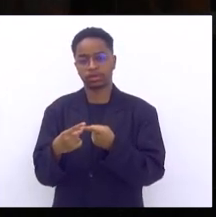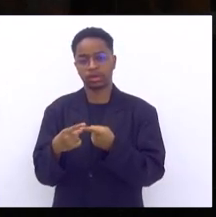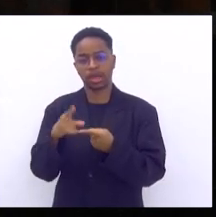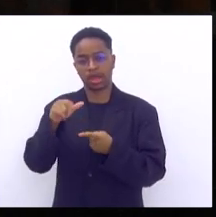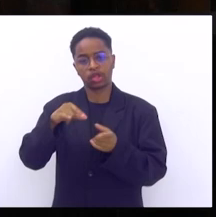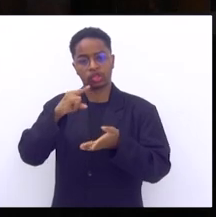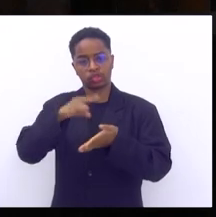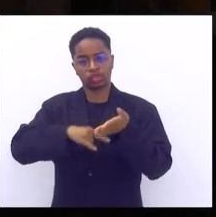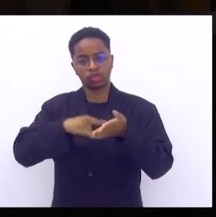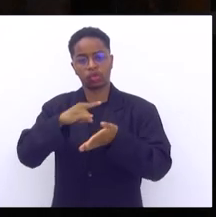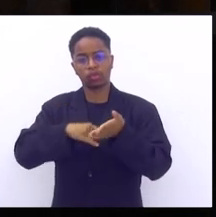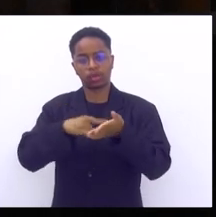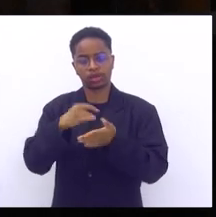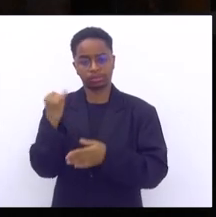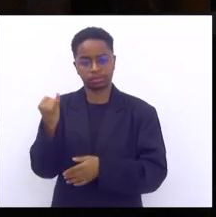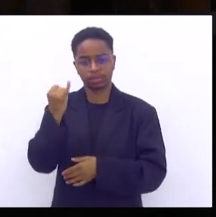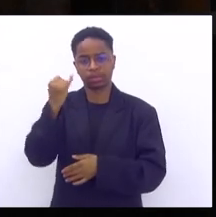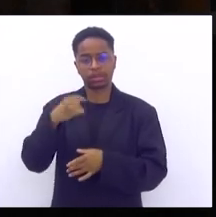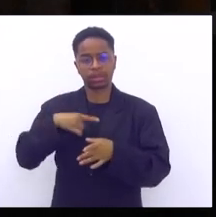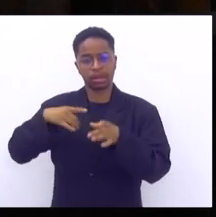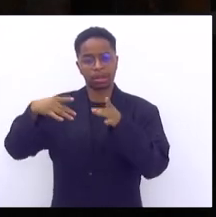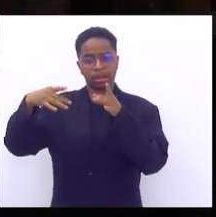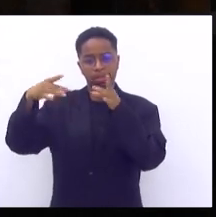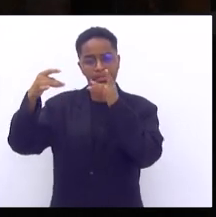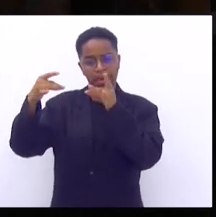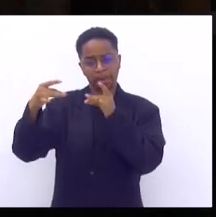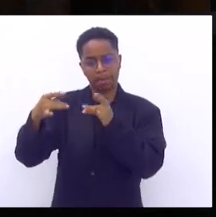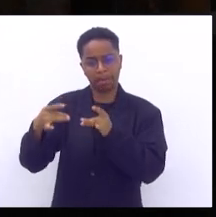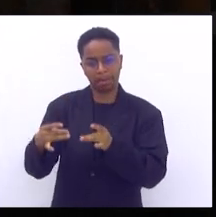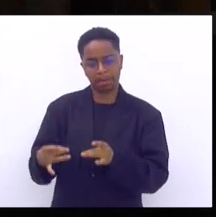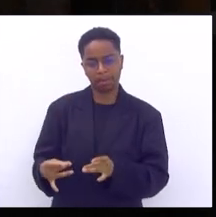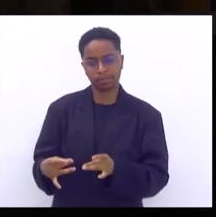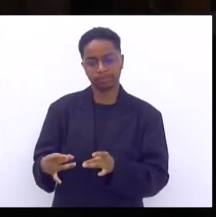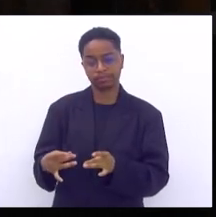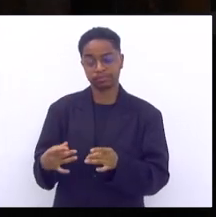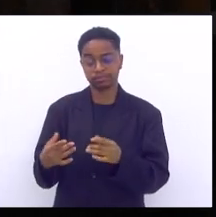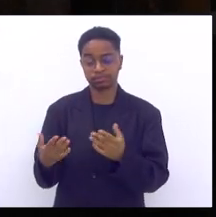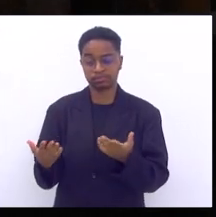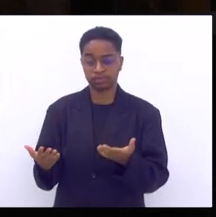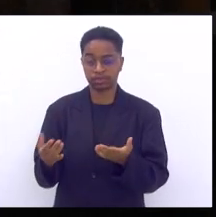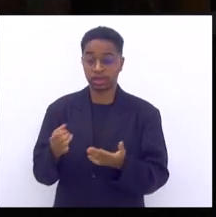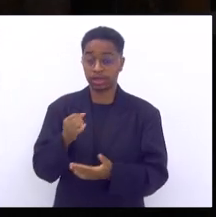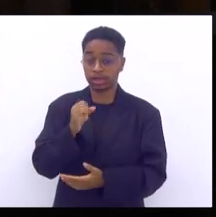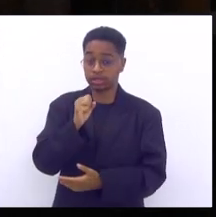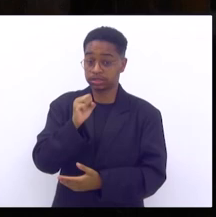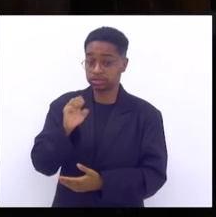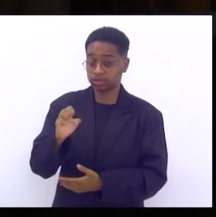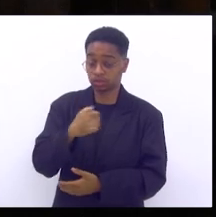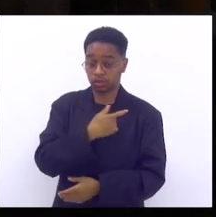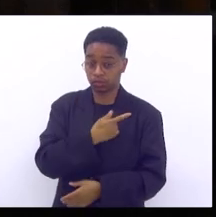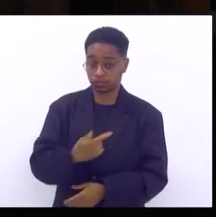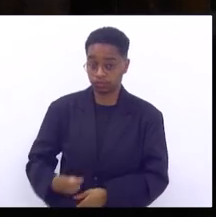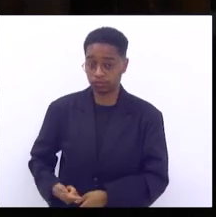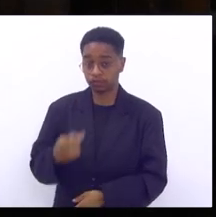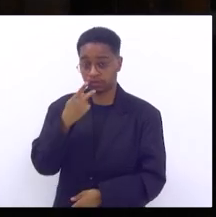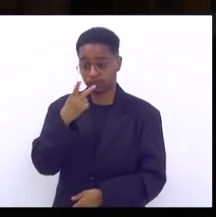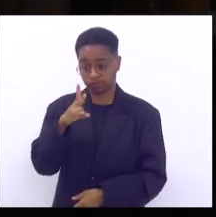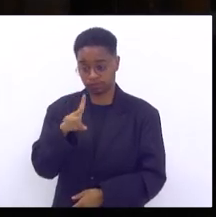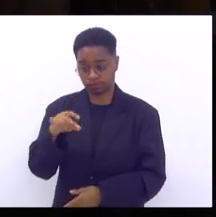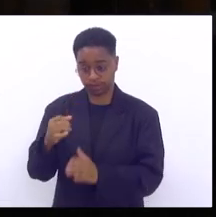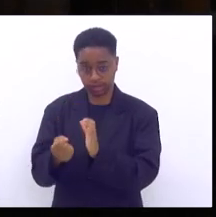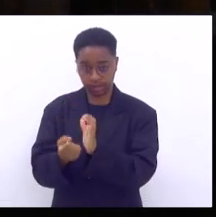documentos parrudos, tudo com números, etc. E, bom, se o governador disse que vai fazer um estatuto da